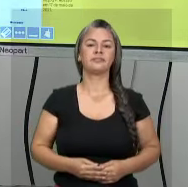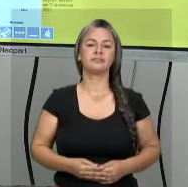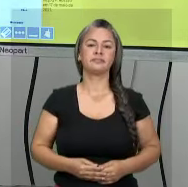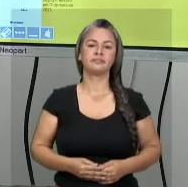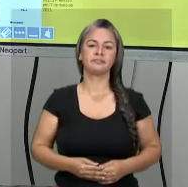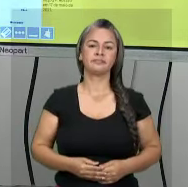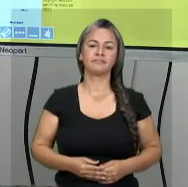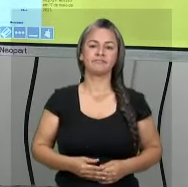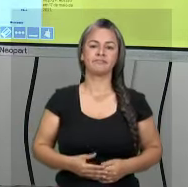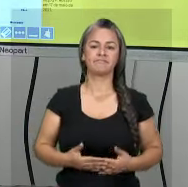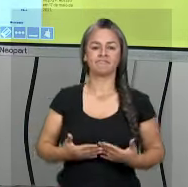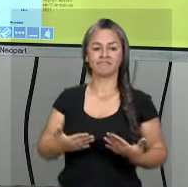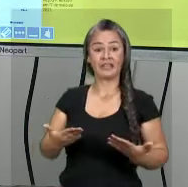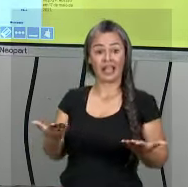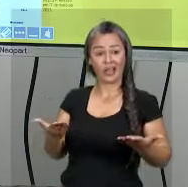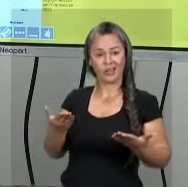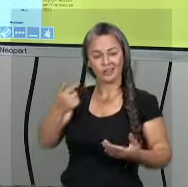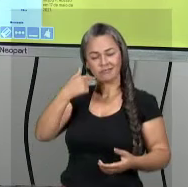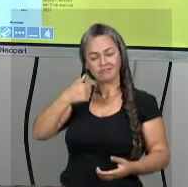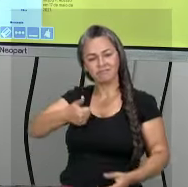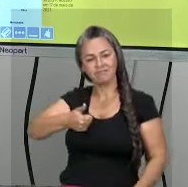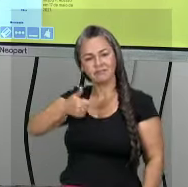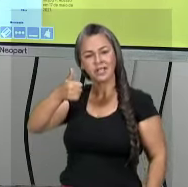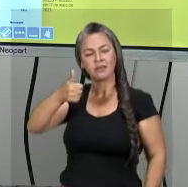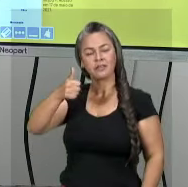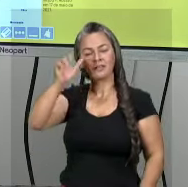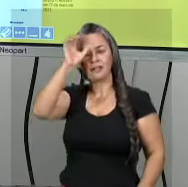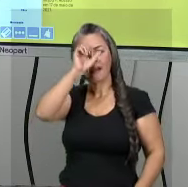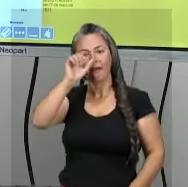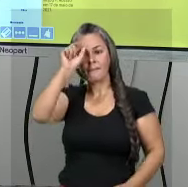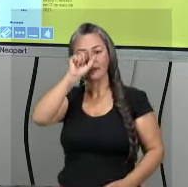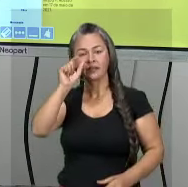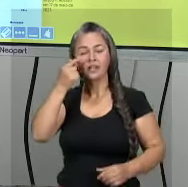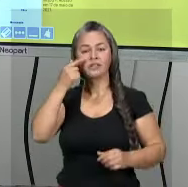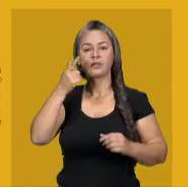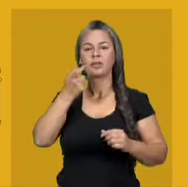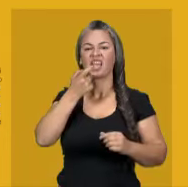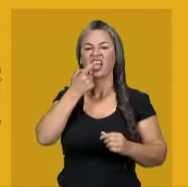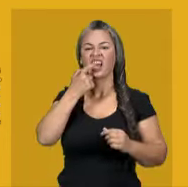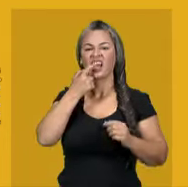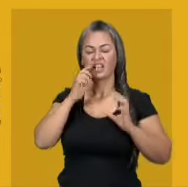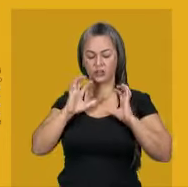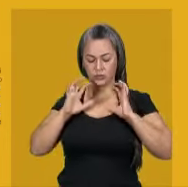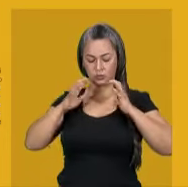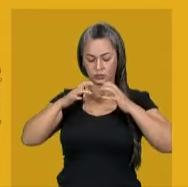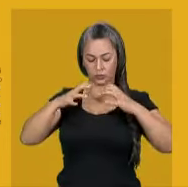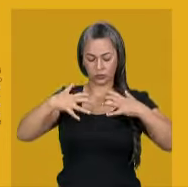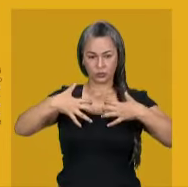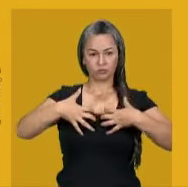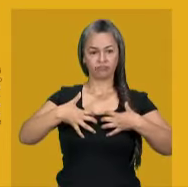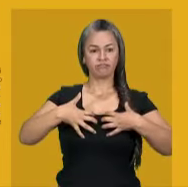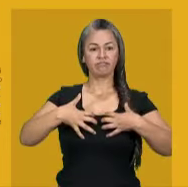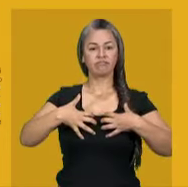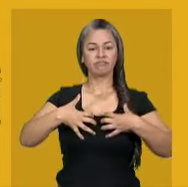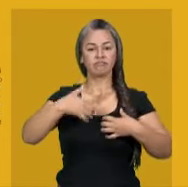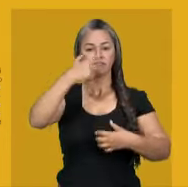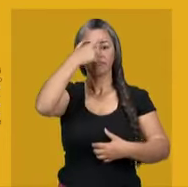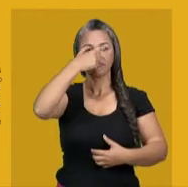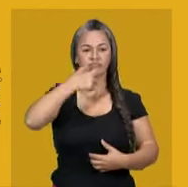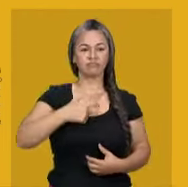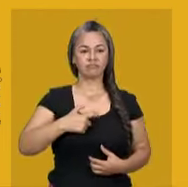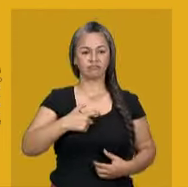Então, primeiro, vamos aprender um pouco mais sobre o esqueleto humano. O esqueleto humano em um adulto, ele